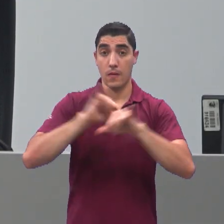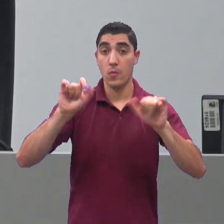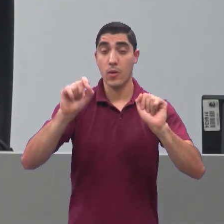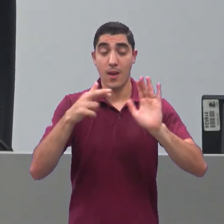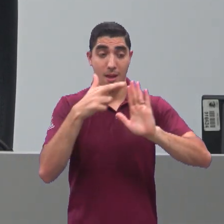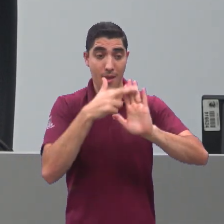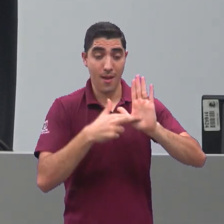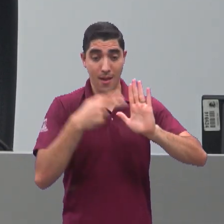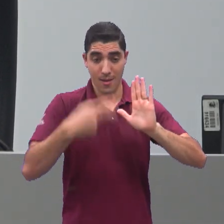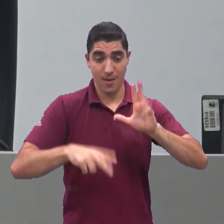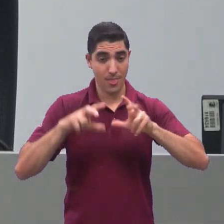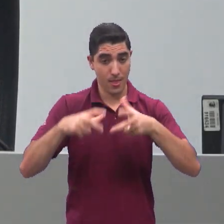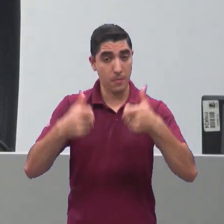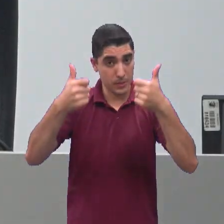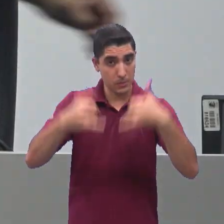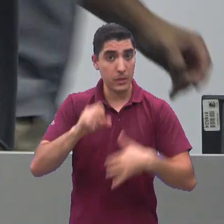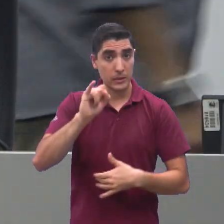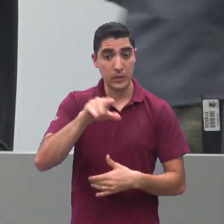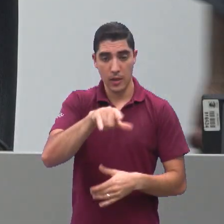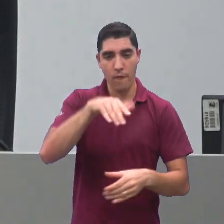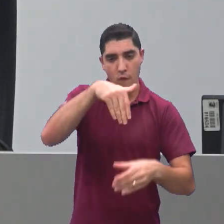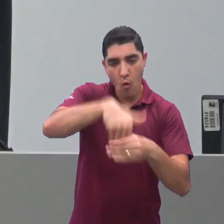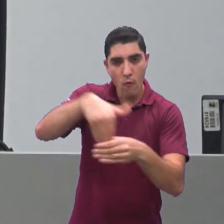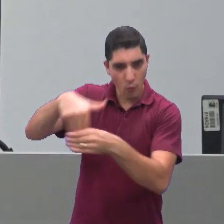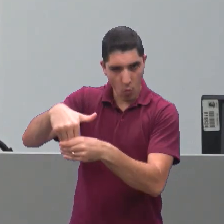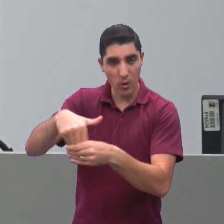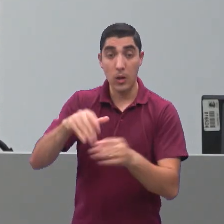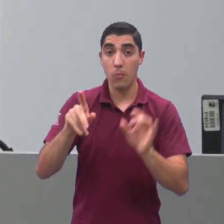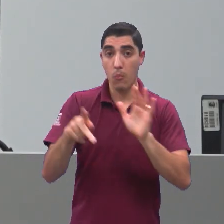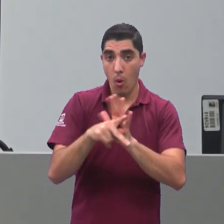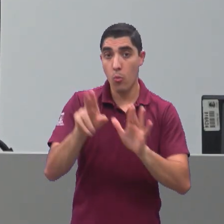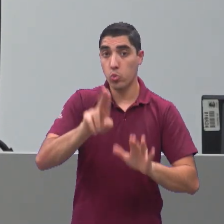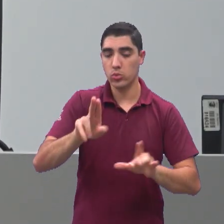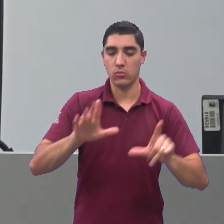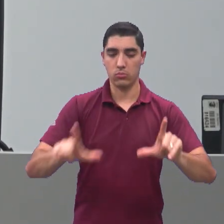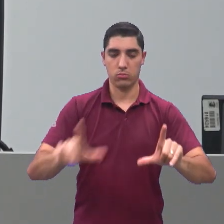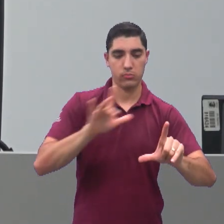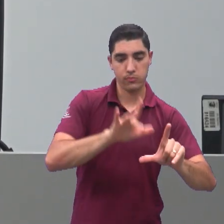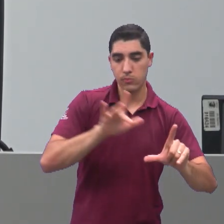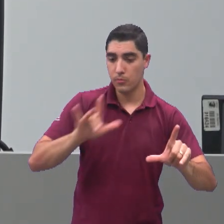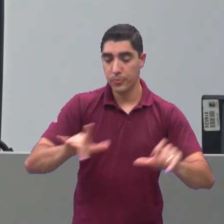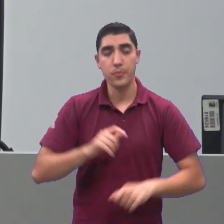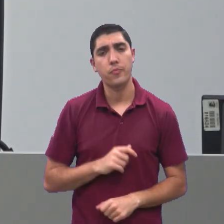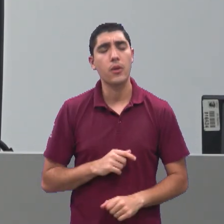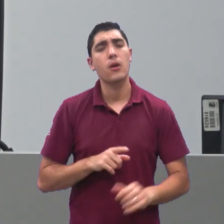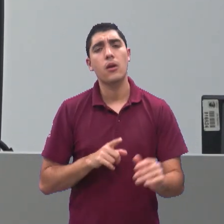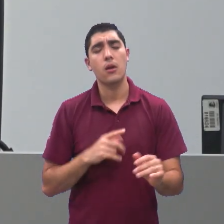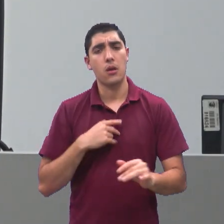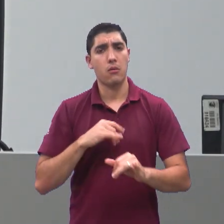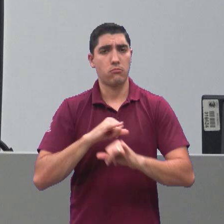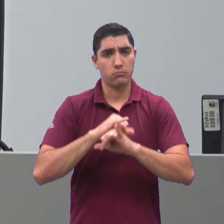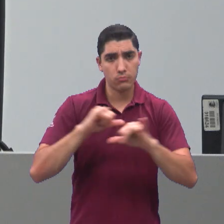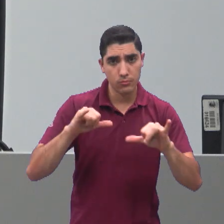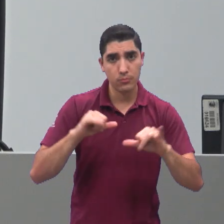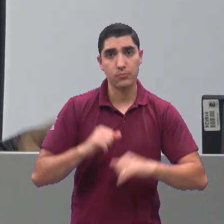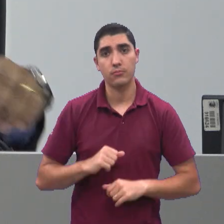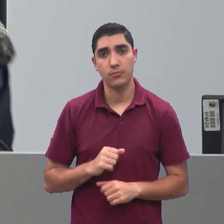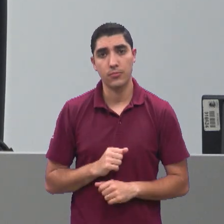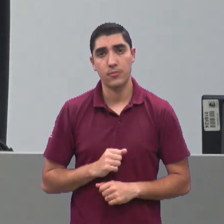as votações das proposituras se dará de forma eletrônica. Solicito aos novos vereadores...